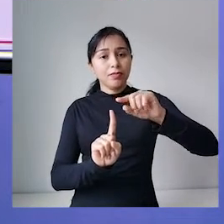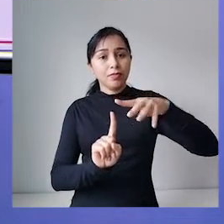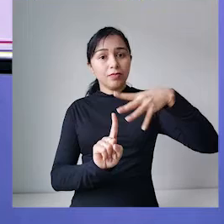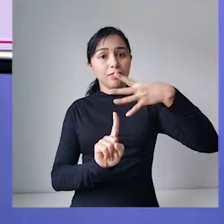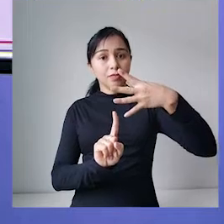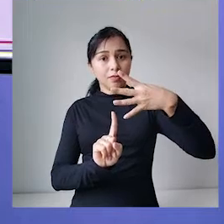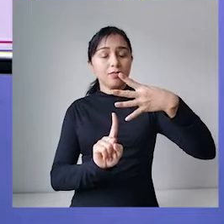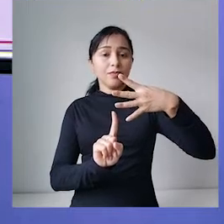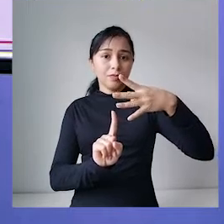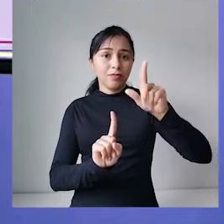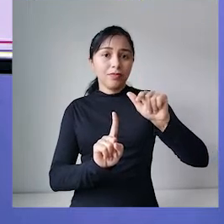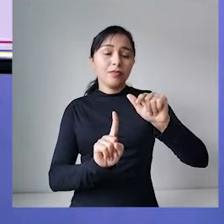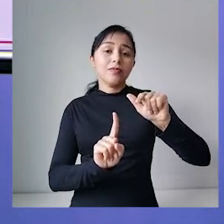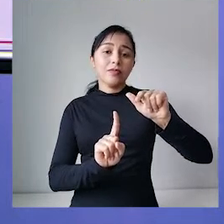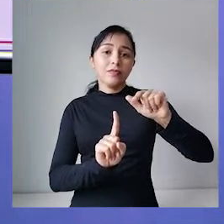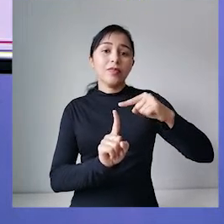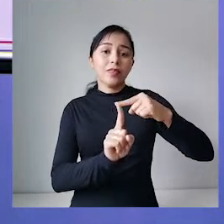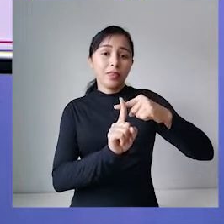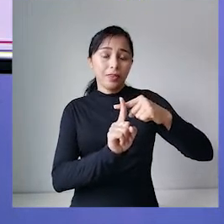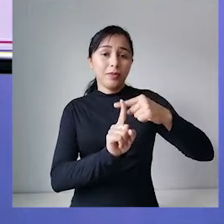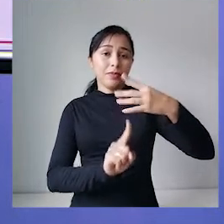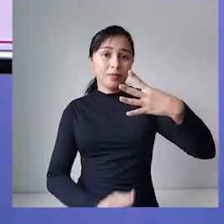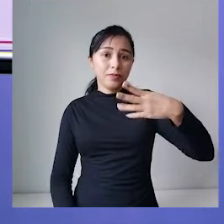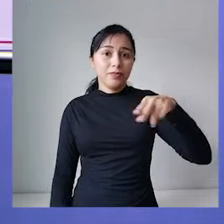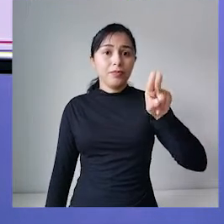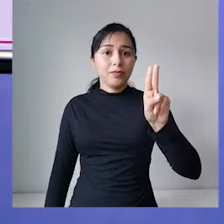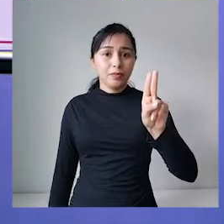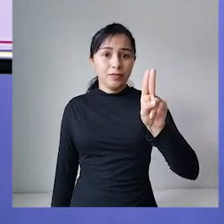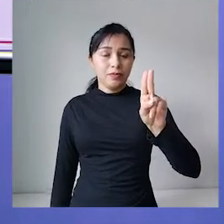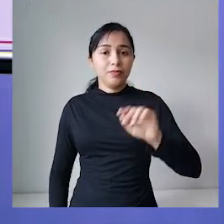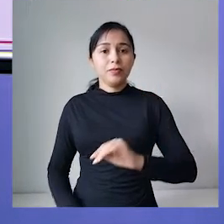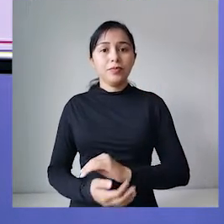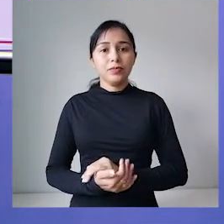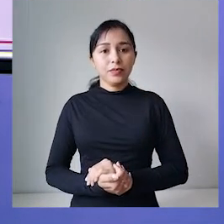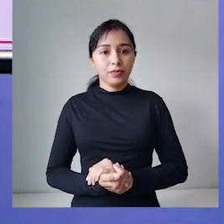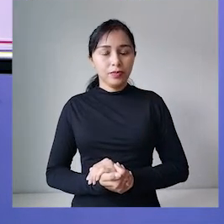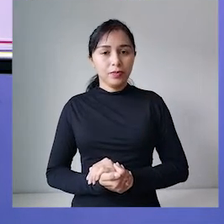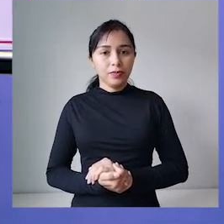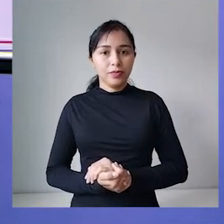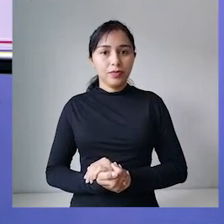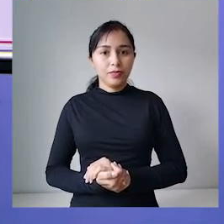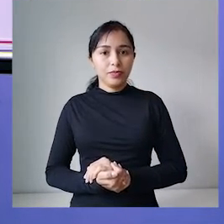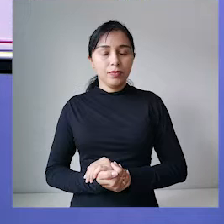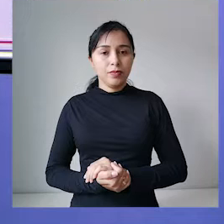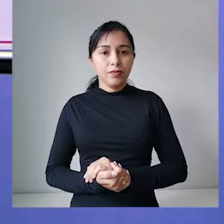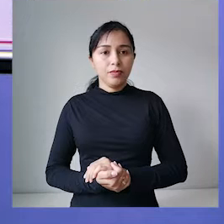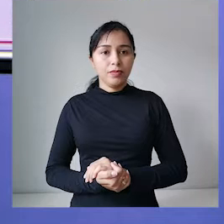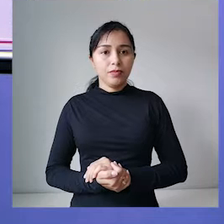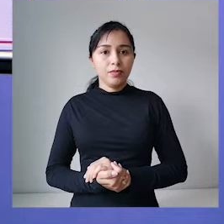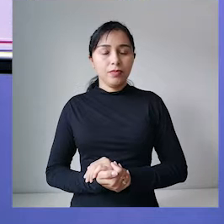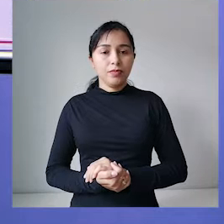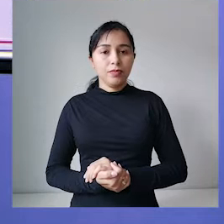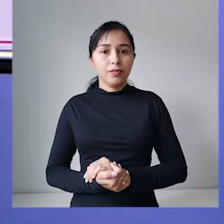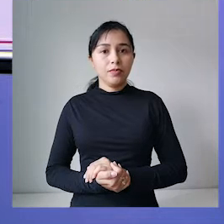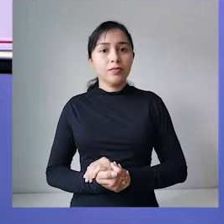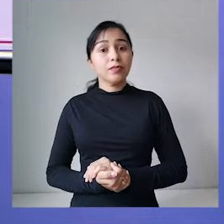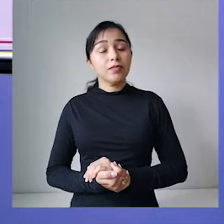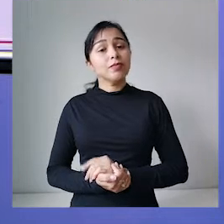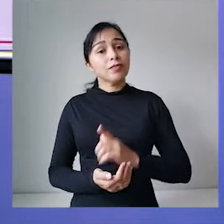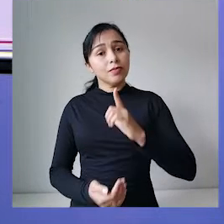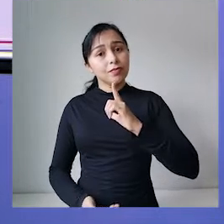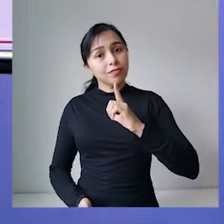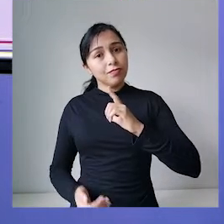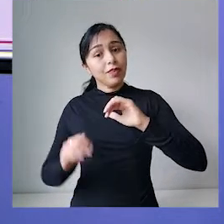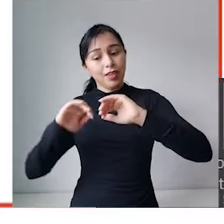o 4, que está na primeira ordem, que é a ordem das unidades. Então, ele sozinho. Aqui nós temos, então,